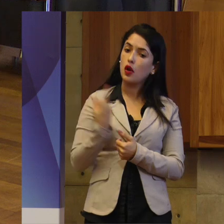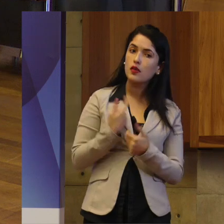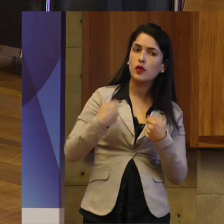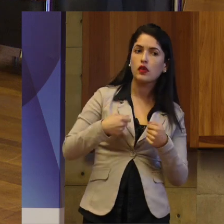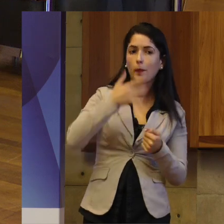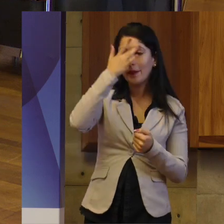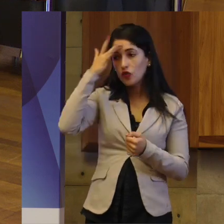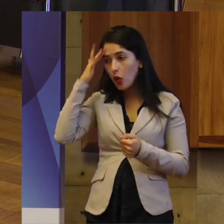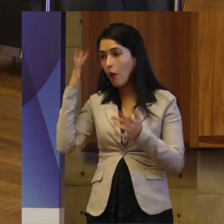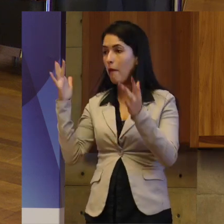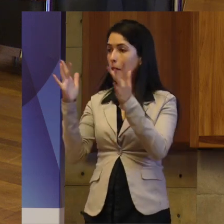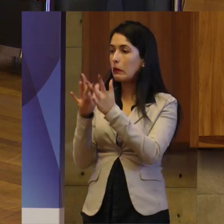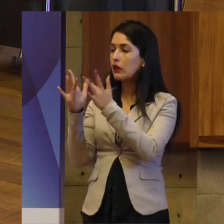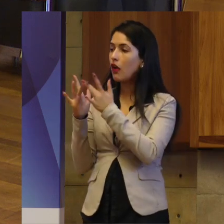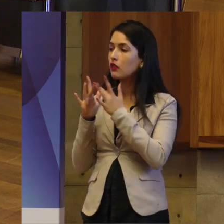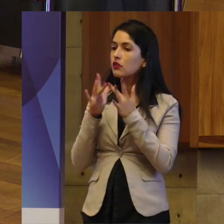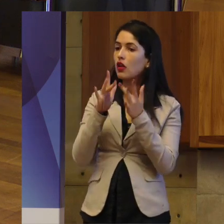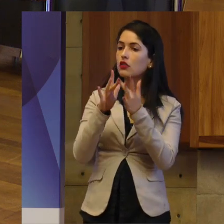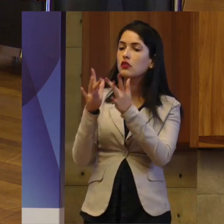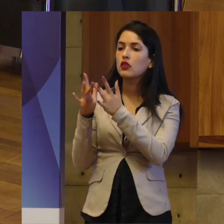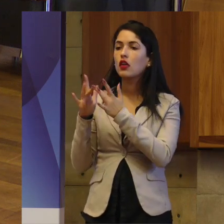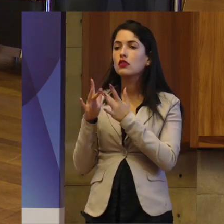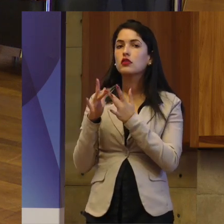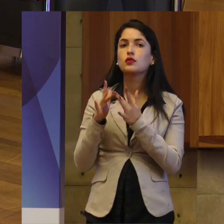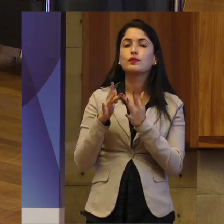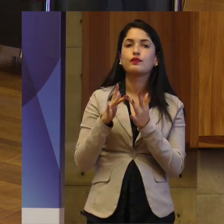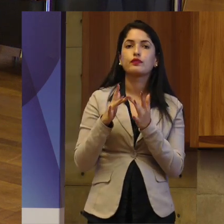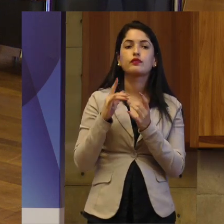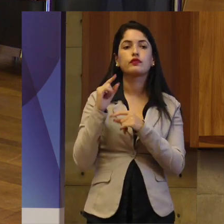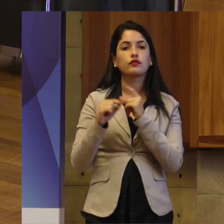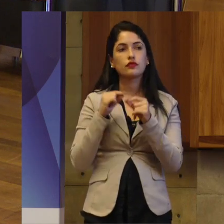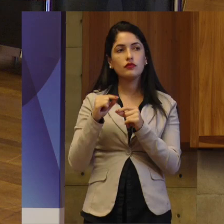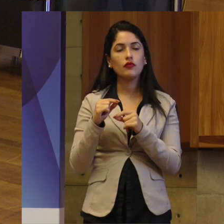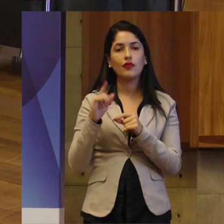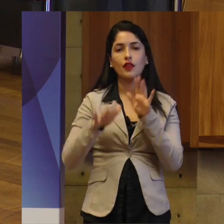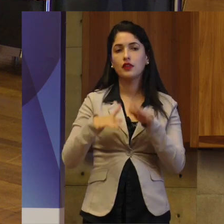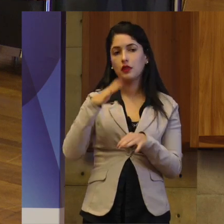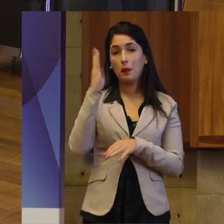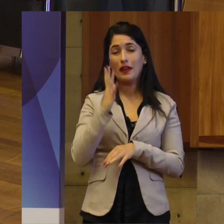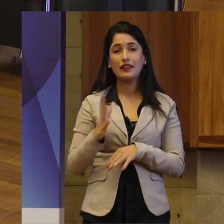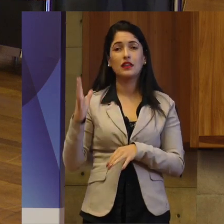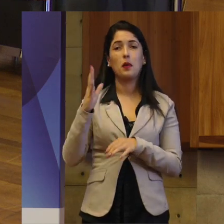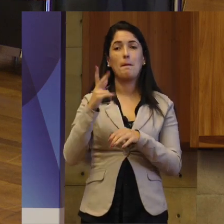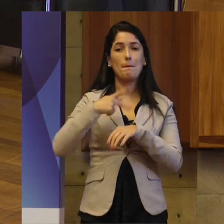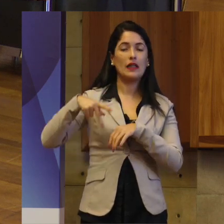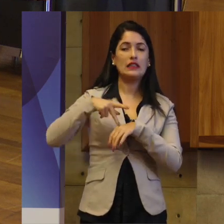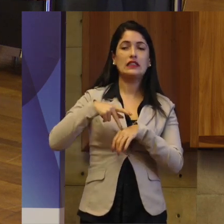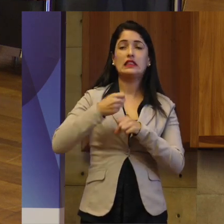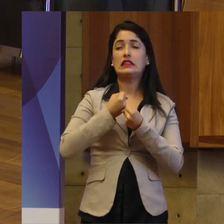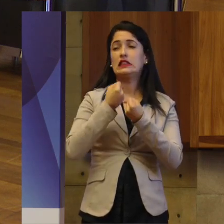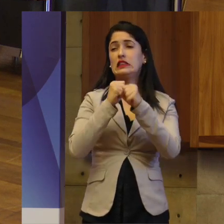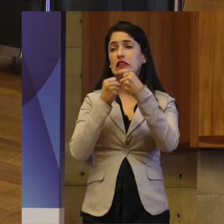colocar os nossos atores, ensiná-los aí para o exterior, porque muitas vezes o Brasil, sendo um país tão grande, com uma língua que é